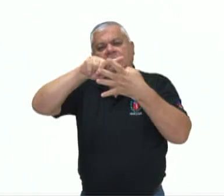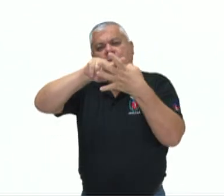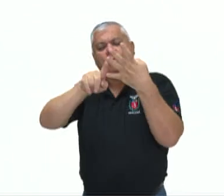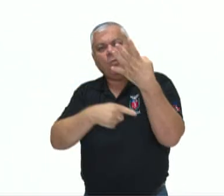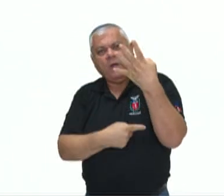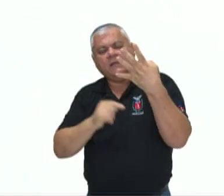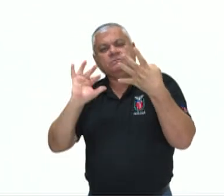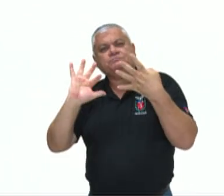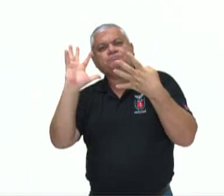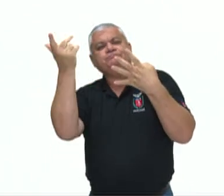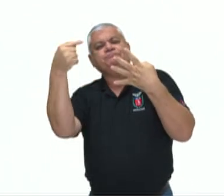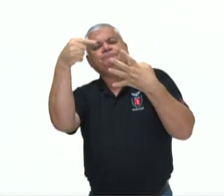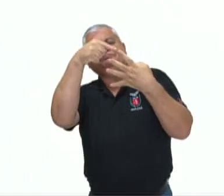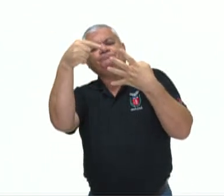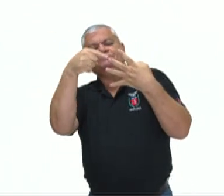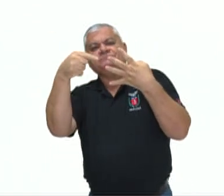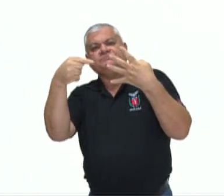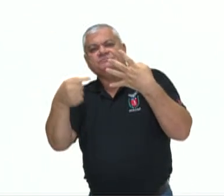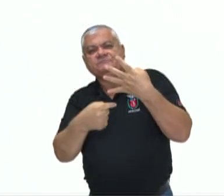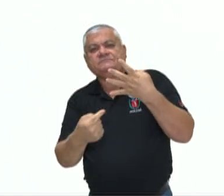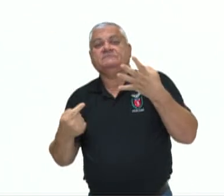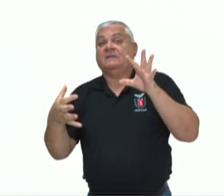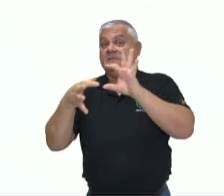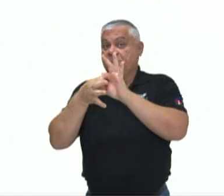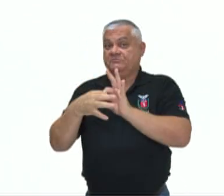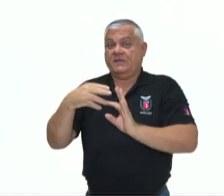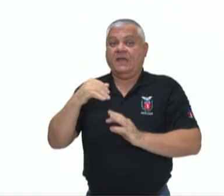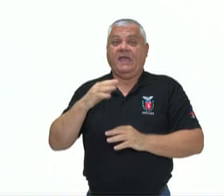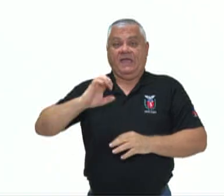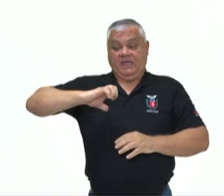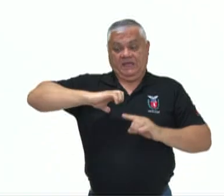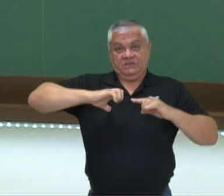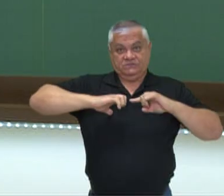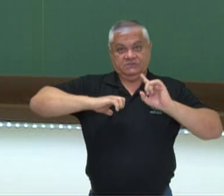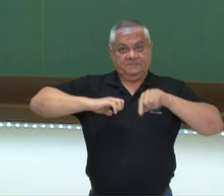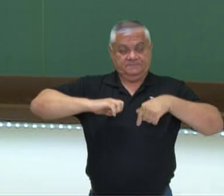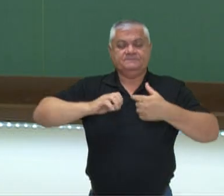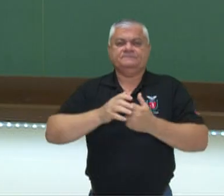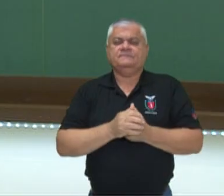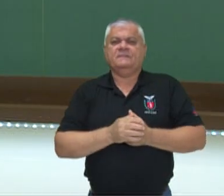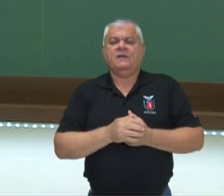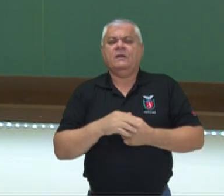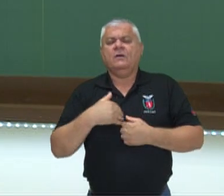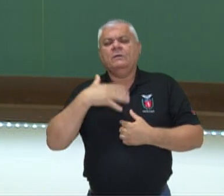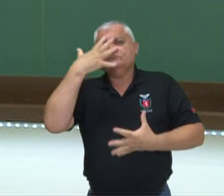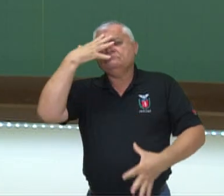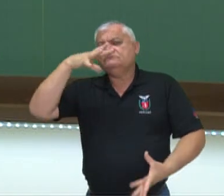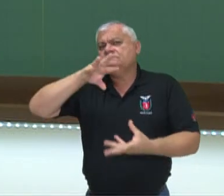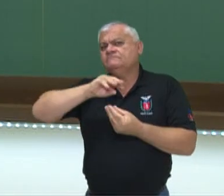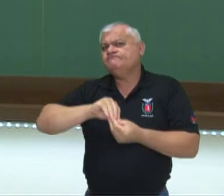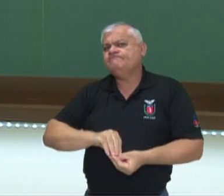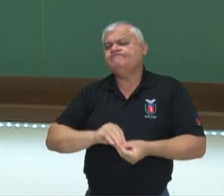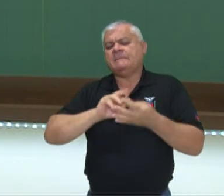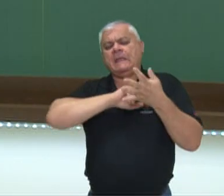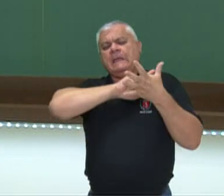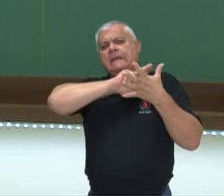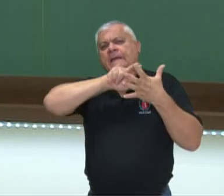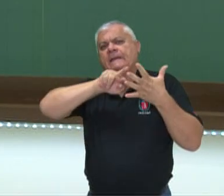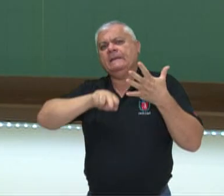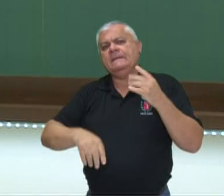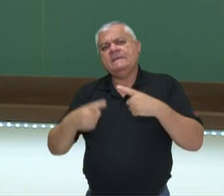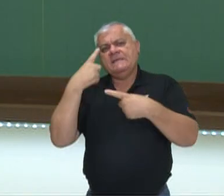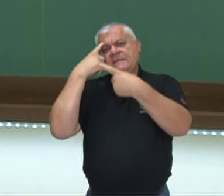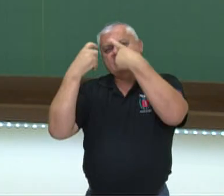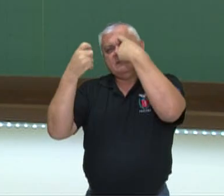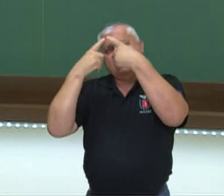causas relacionando-a à sua ética. Então, a ideia é compreender alguns elementos, algumas